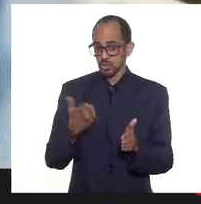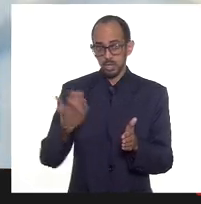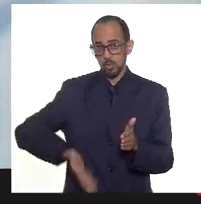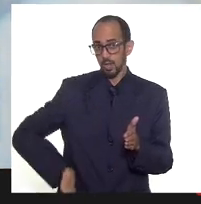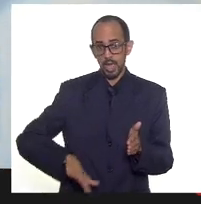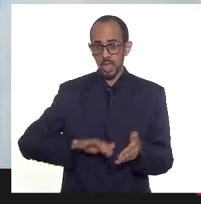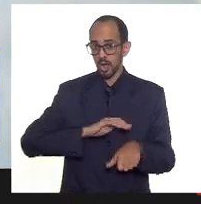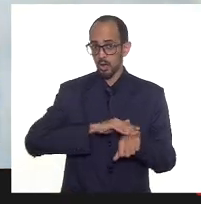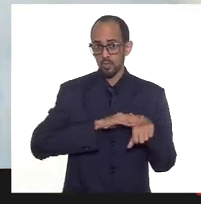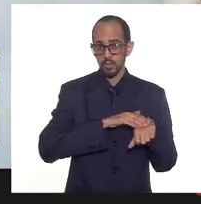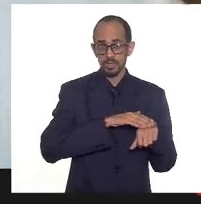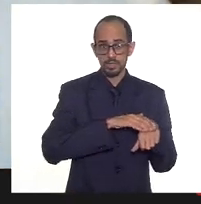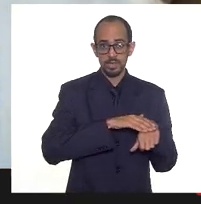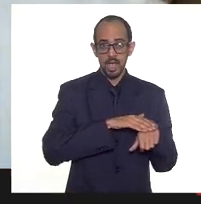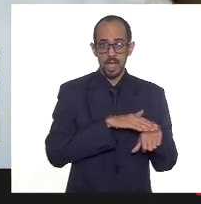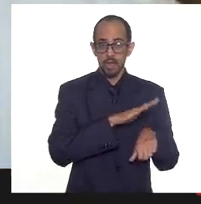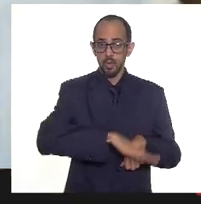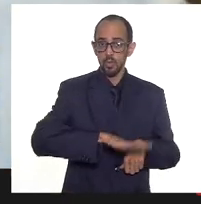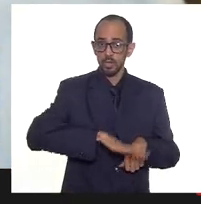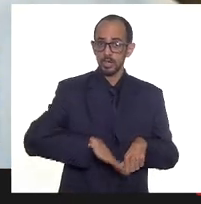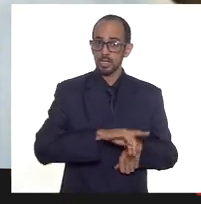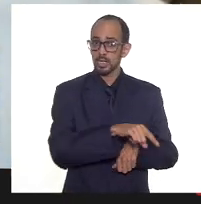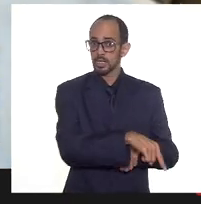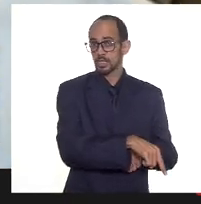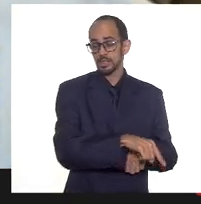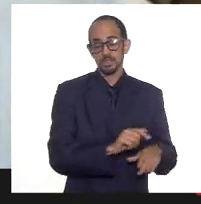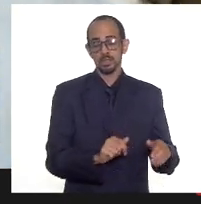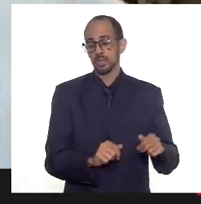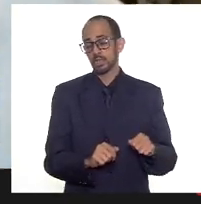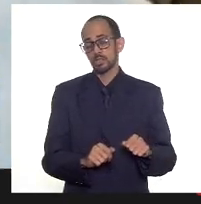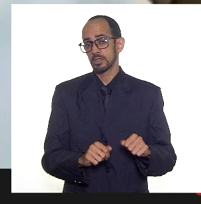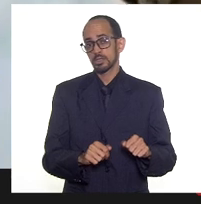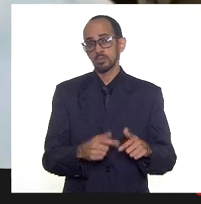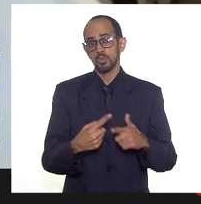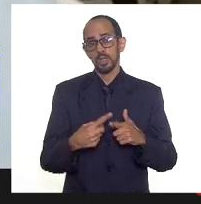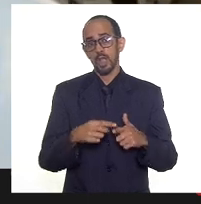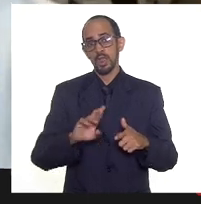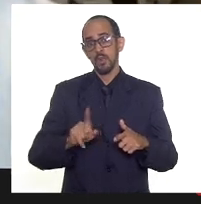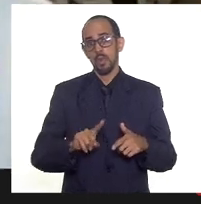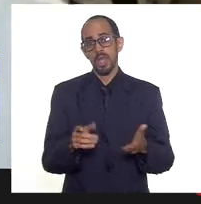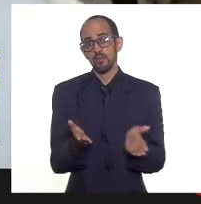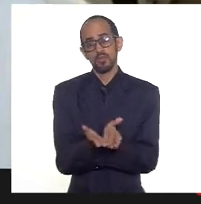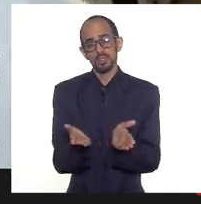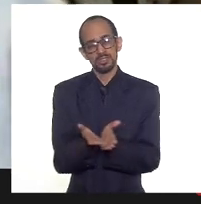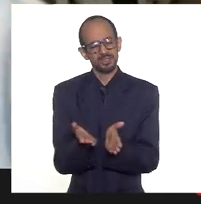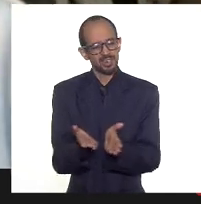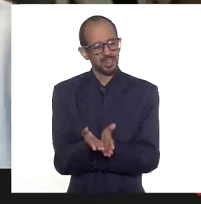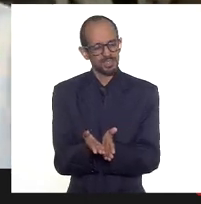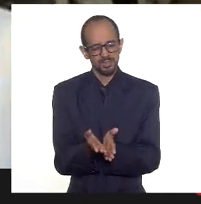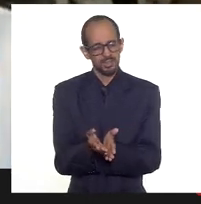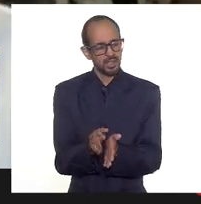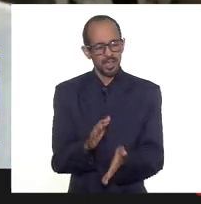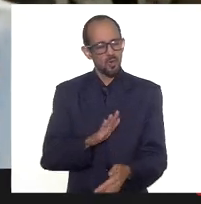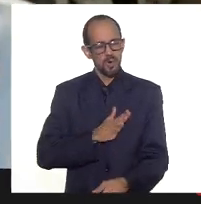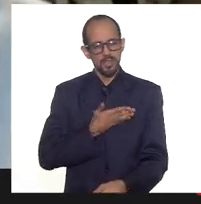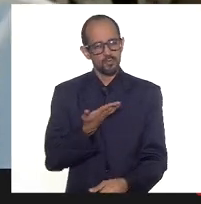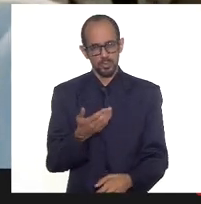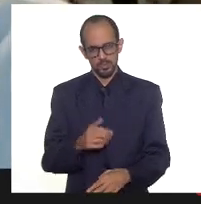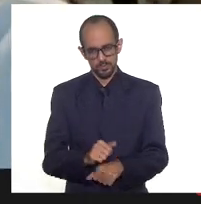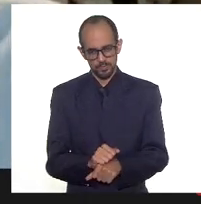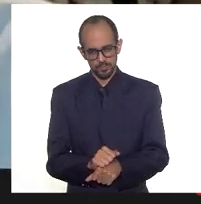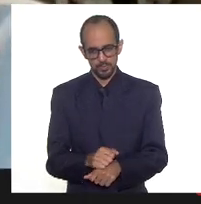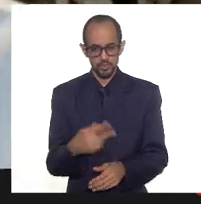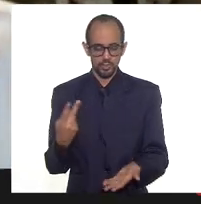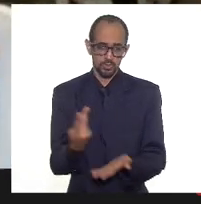crianças da outra turma ou da mesma turma porque não são evangélicas. Um negócio inacreditável. Isso foi para